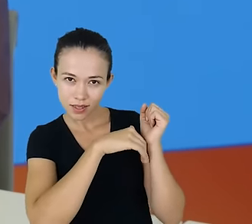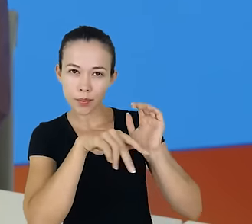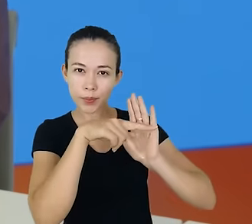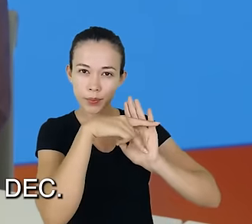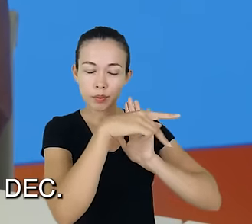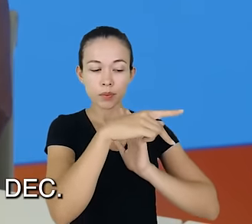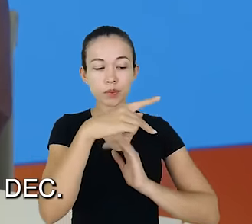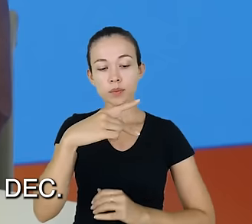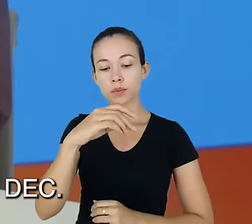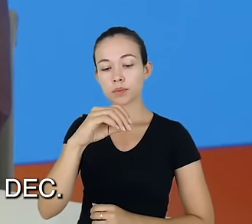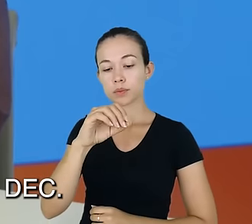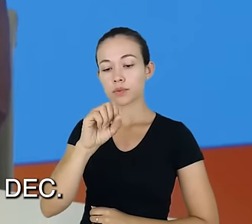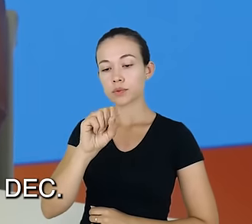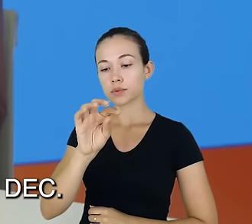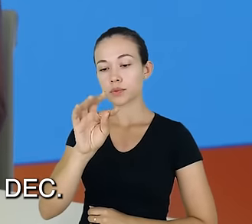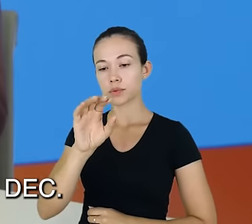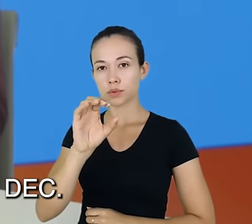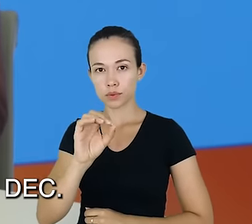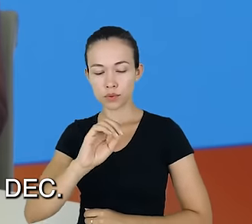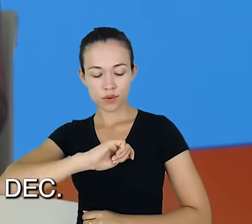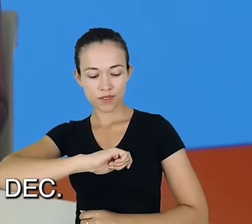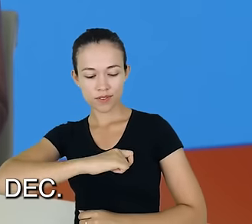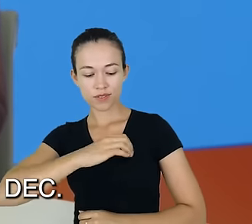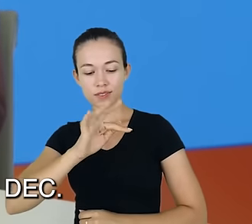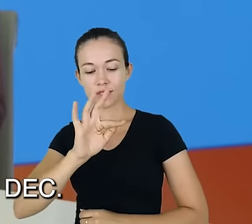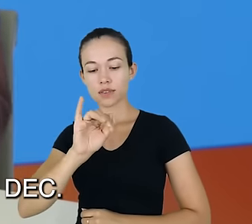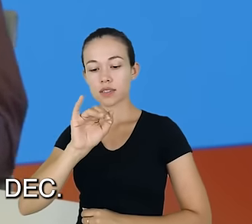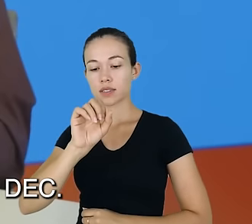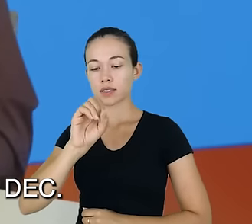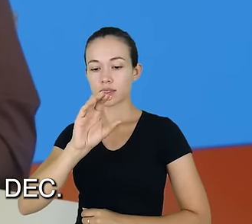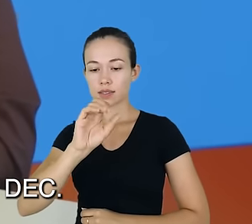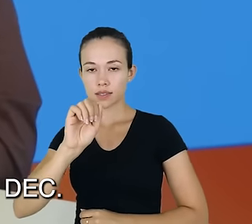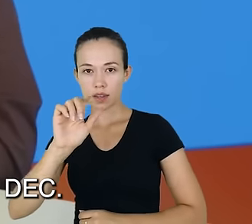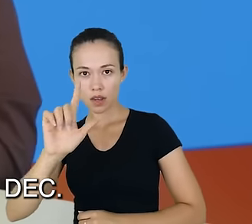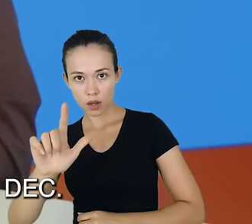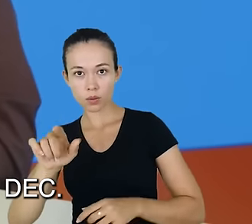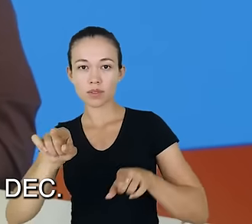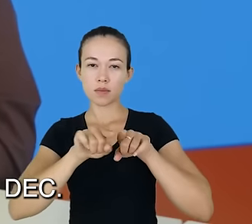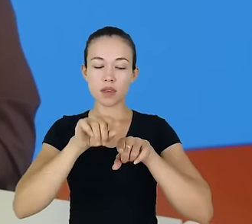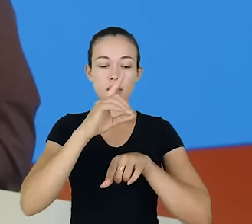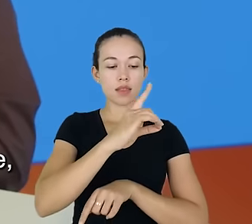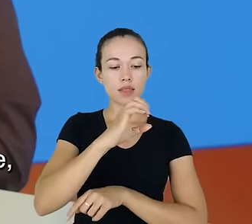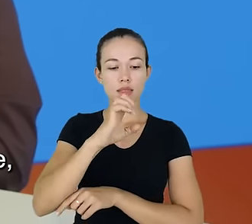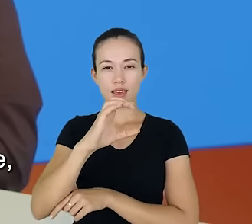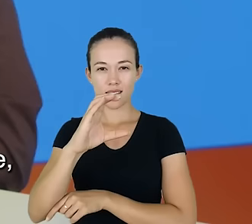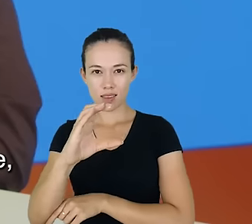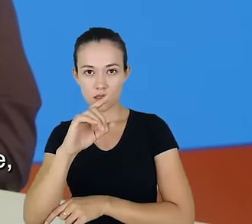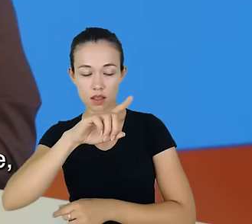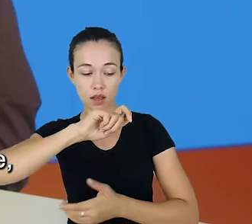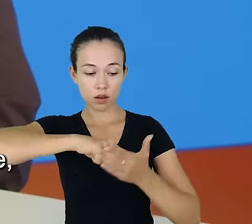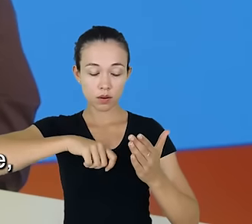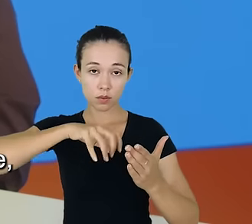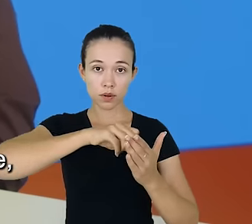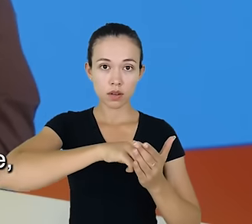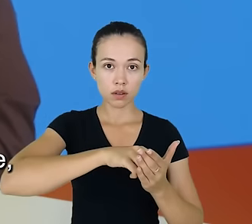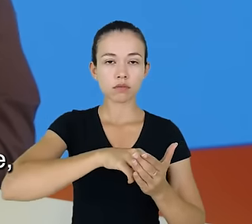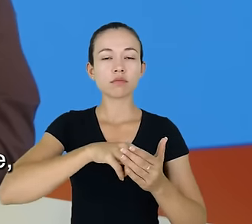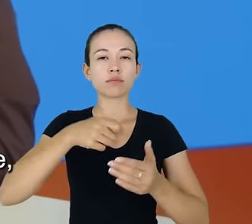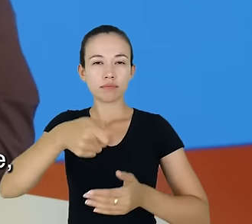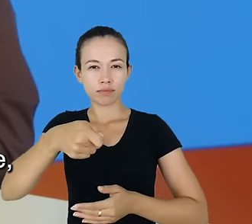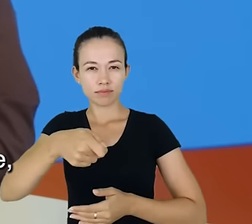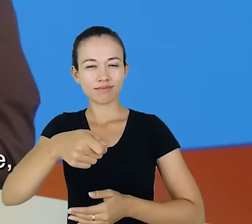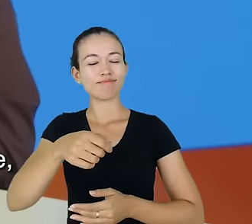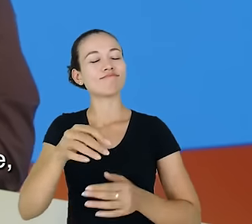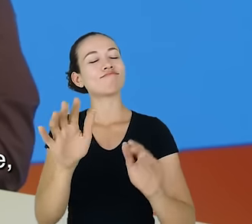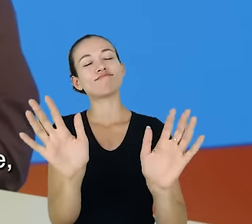posto fiscal pedir a senha do posto fiscal e também a parte do credenciamento do Deck ele ainda não tem essa necessidade ele já